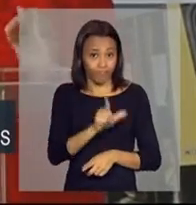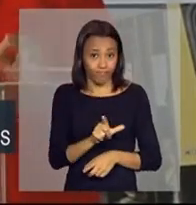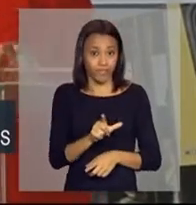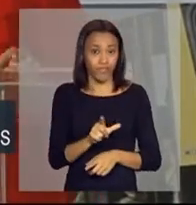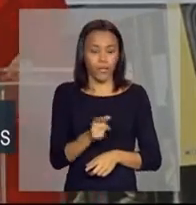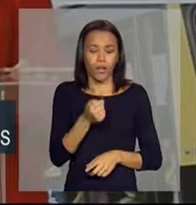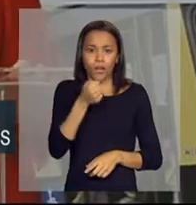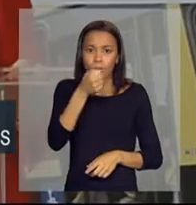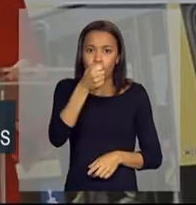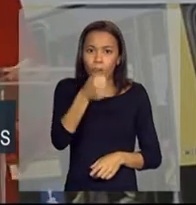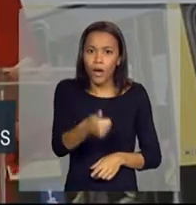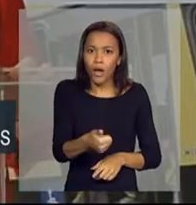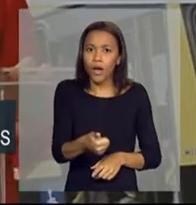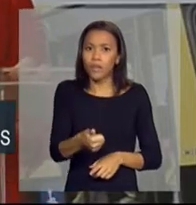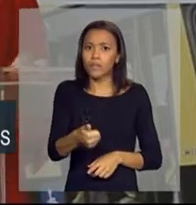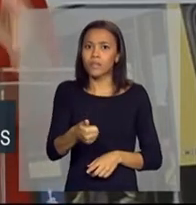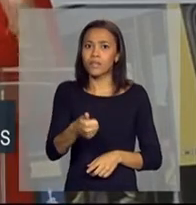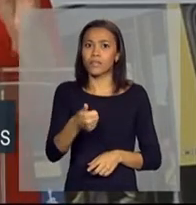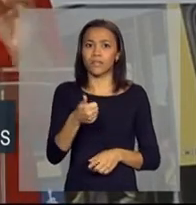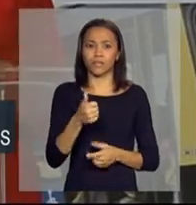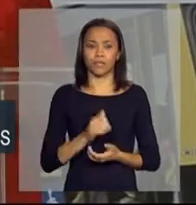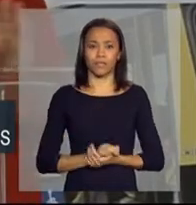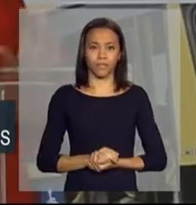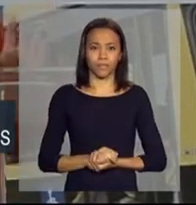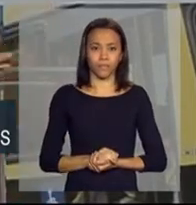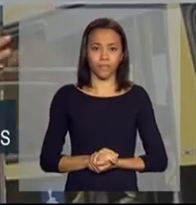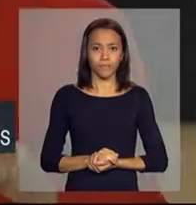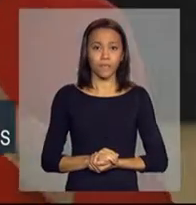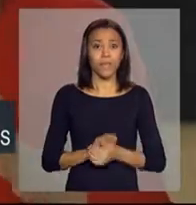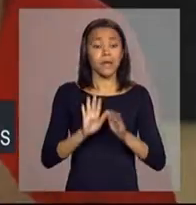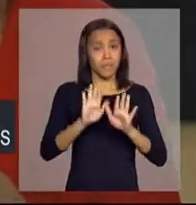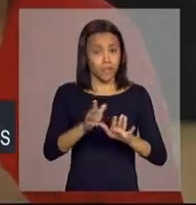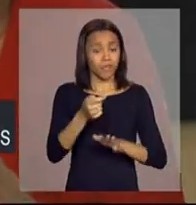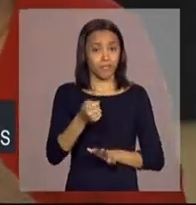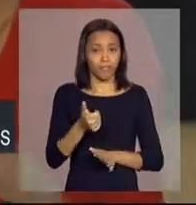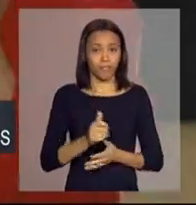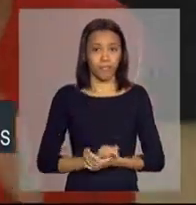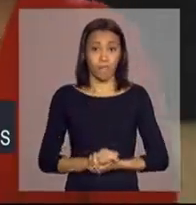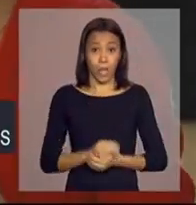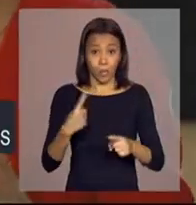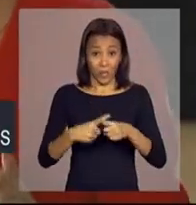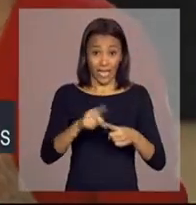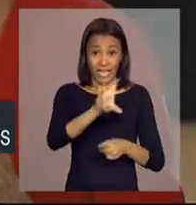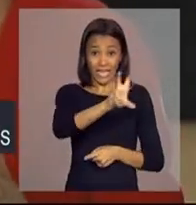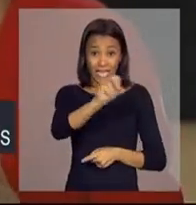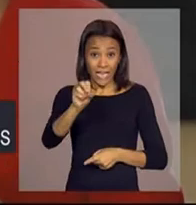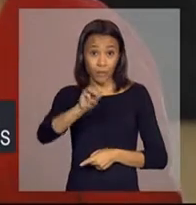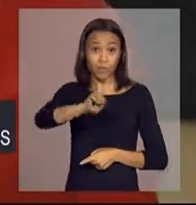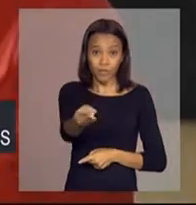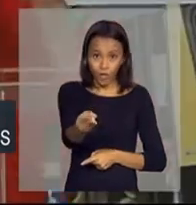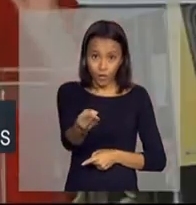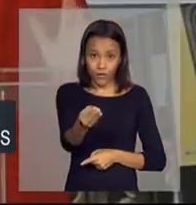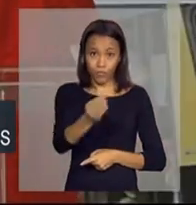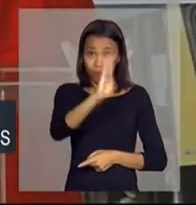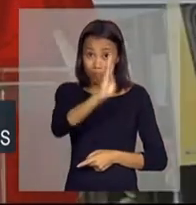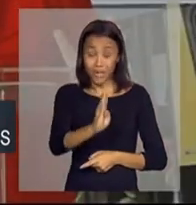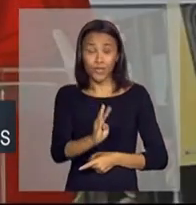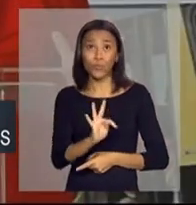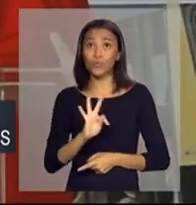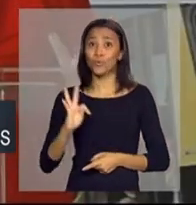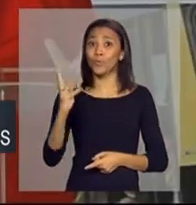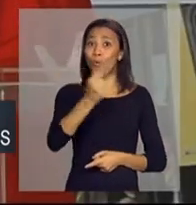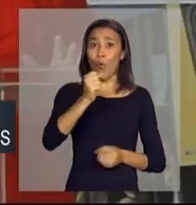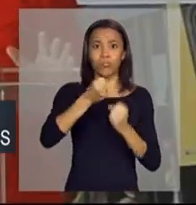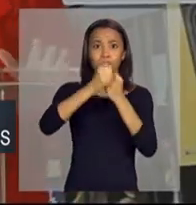é quase zero na quinta casa, quase, não é igual, mas é quase. Porque 500 milhões para o Brasil inteiro na